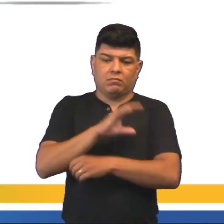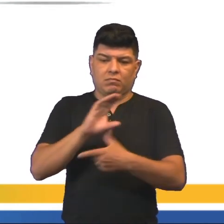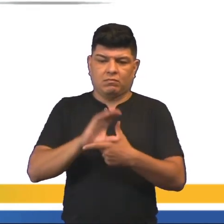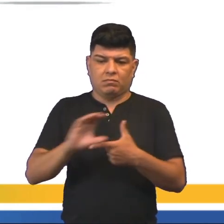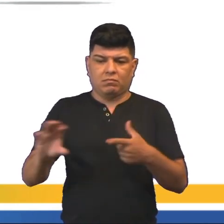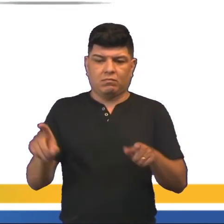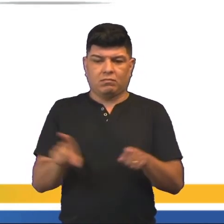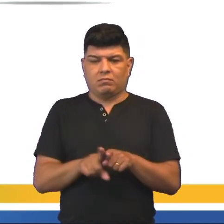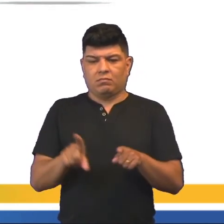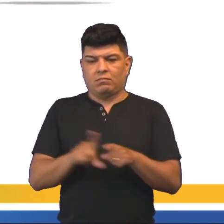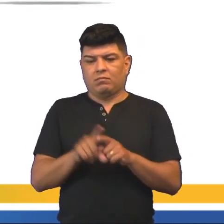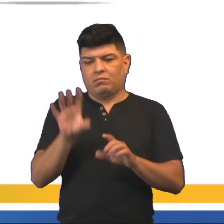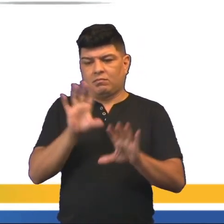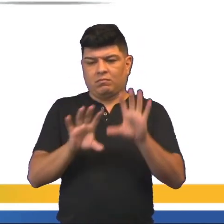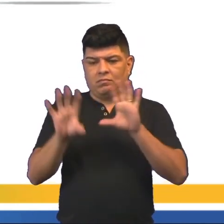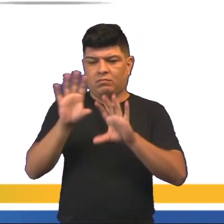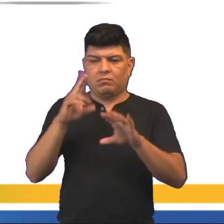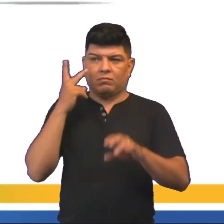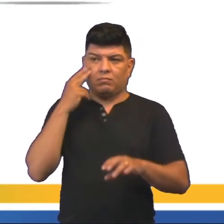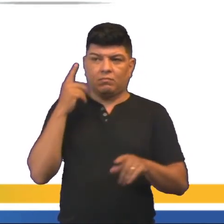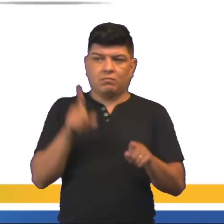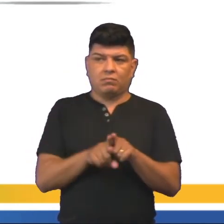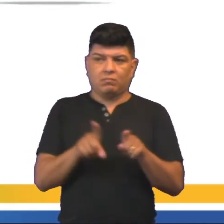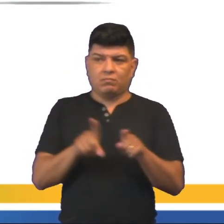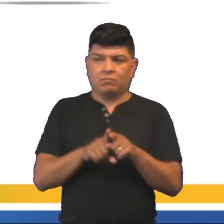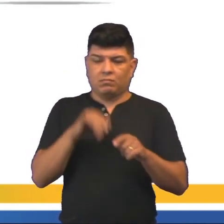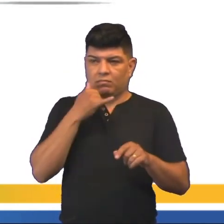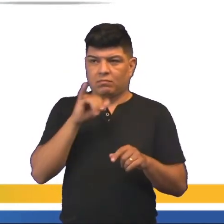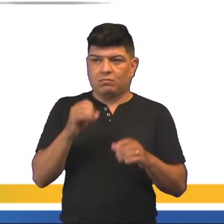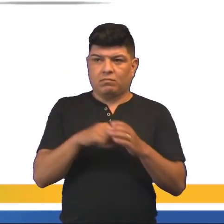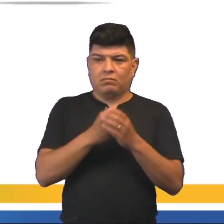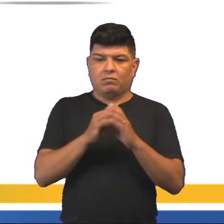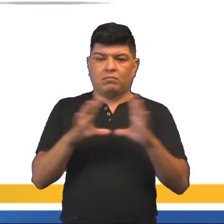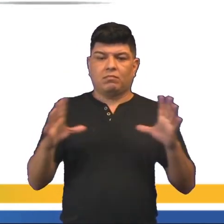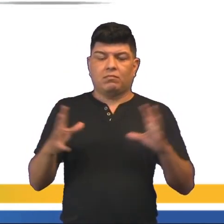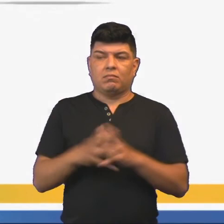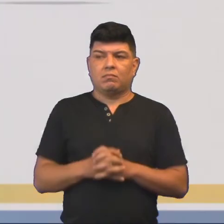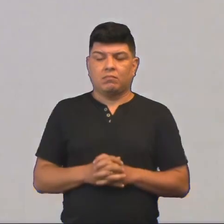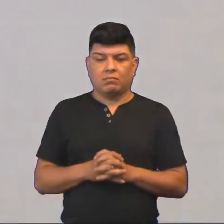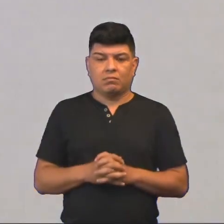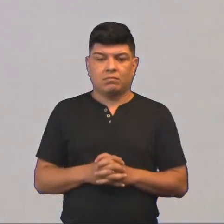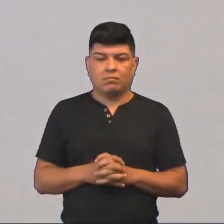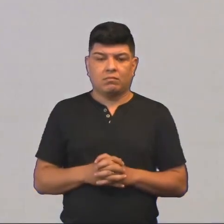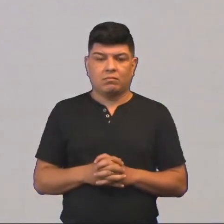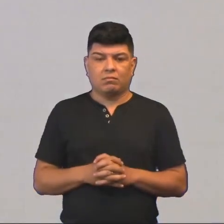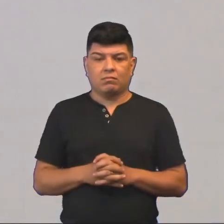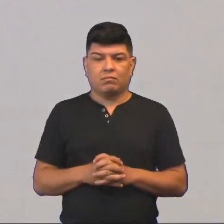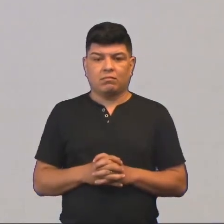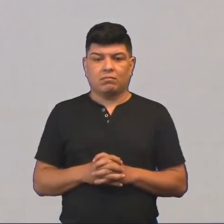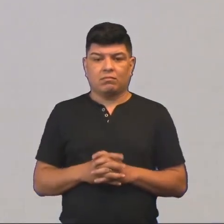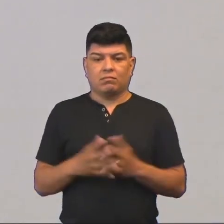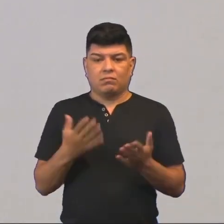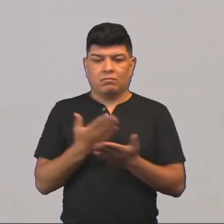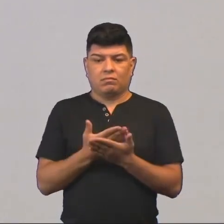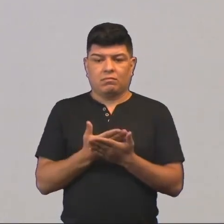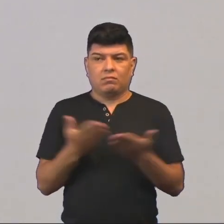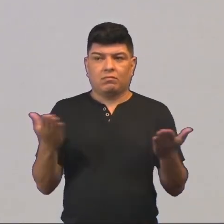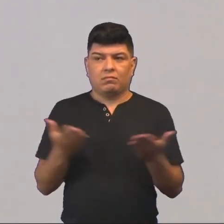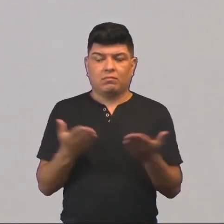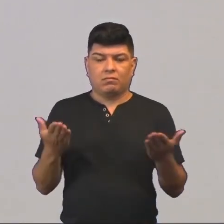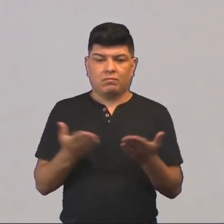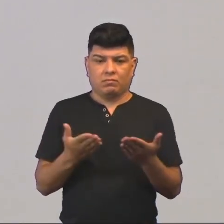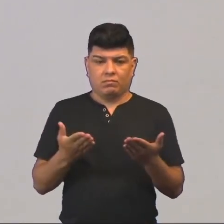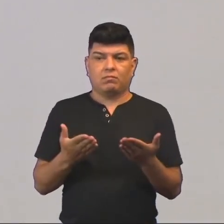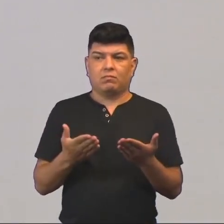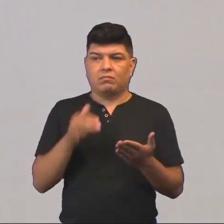carvão mineral, gás natural e também a energia nuclear. Então, gente, essa foi a nossa aula de hoje